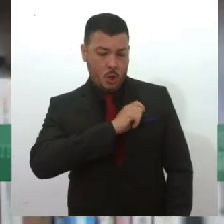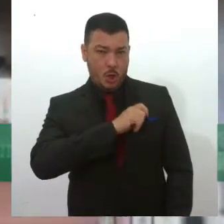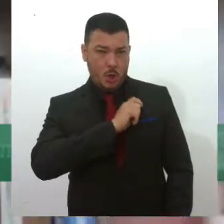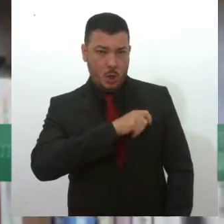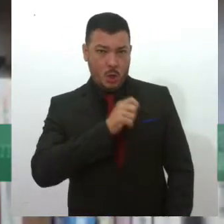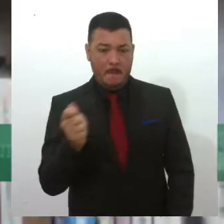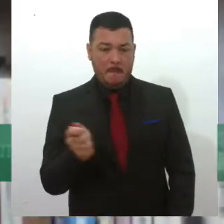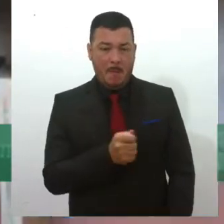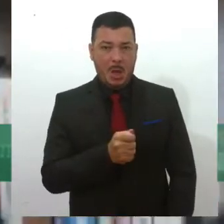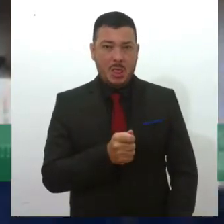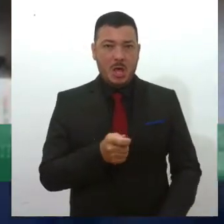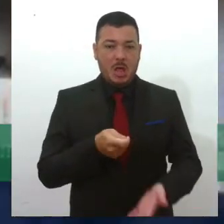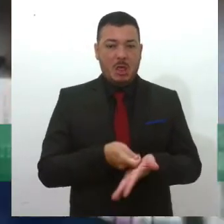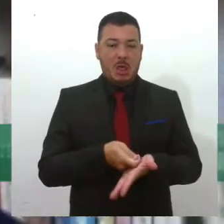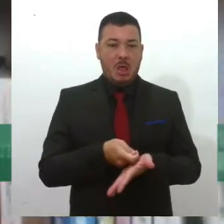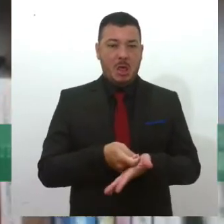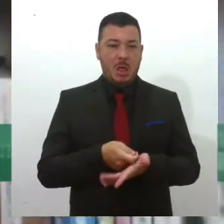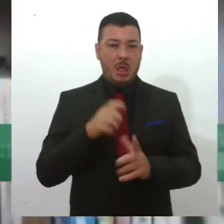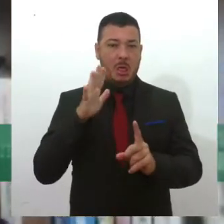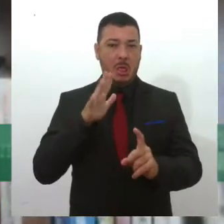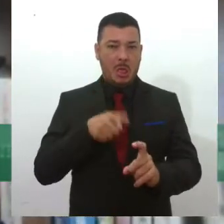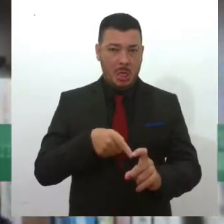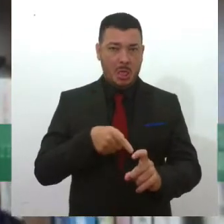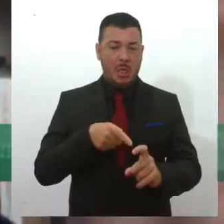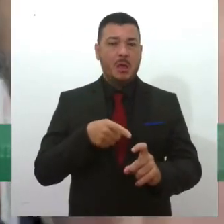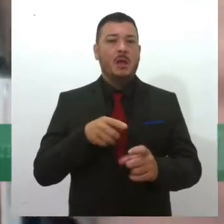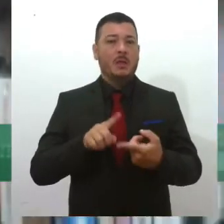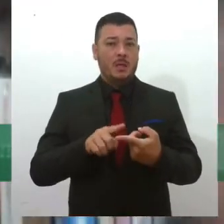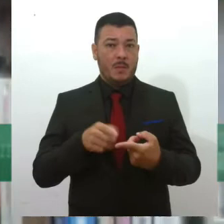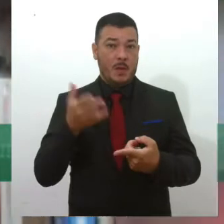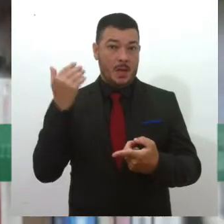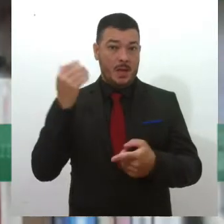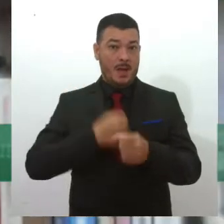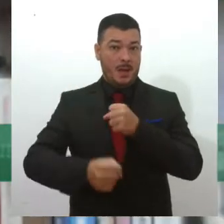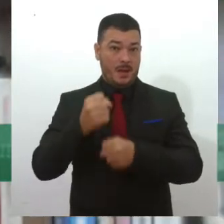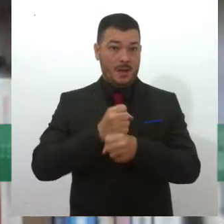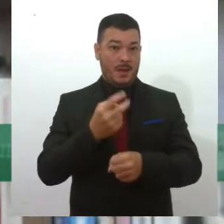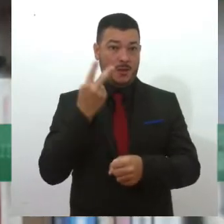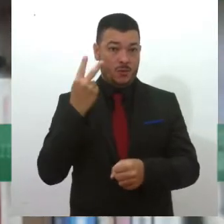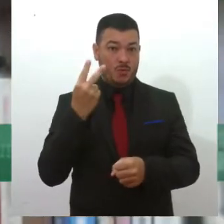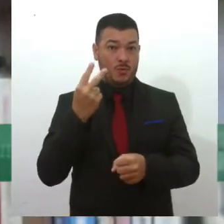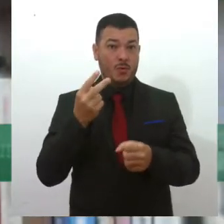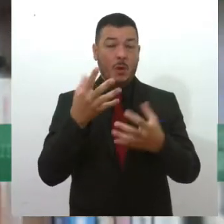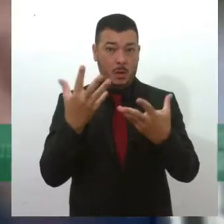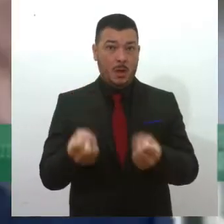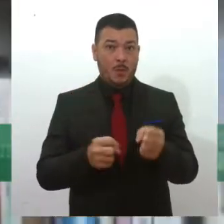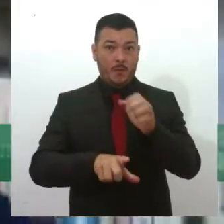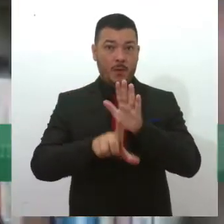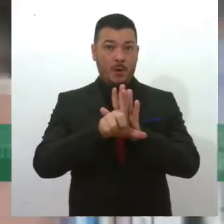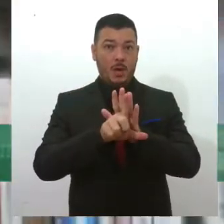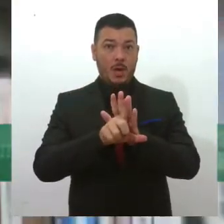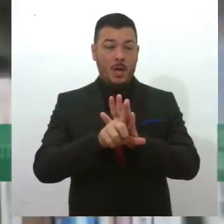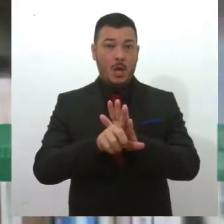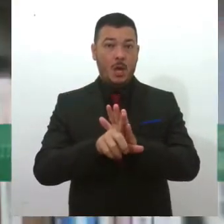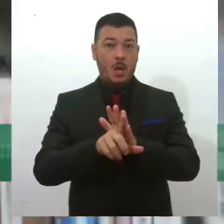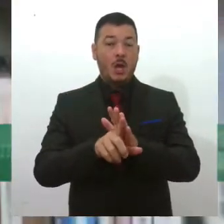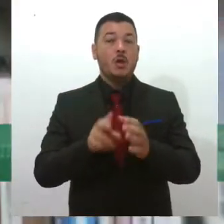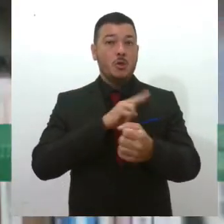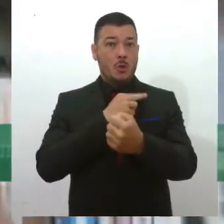poder, em relação a ele, eles já aprovaram 2 anos atrás uma draconiana lei de abuso de autoridade para